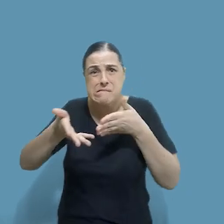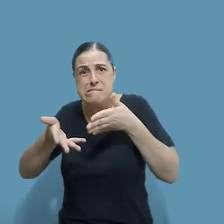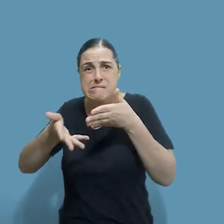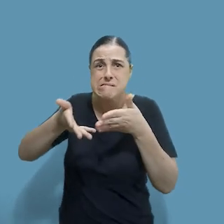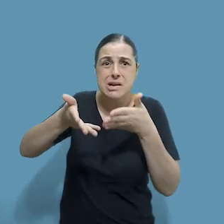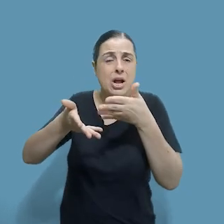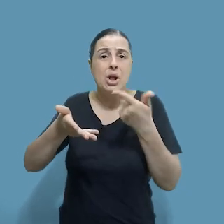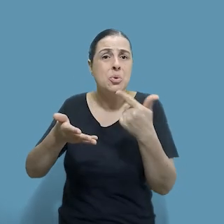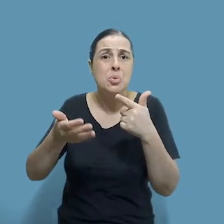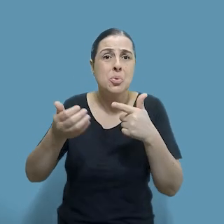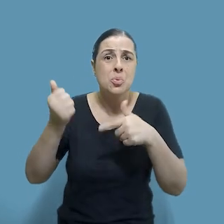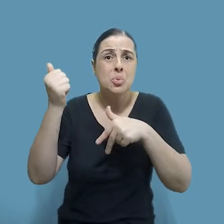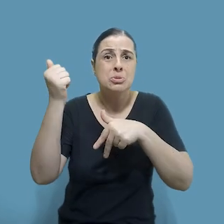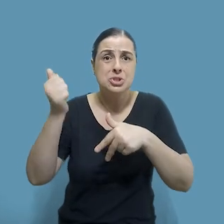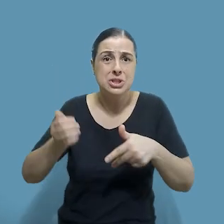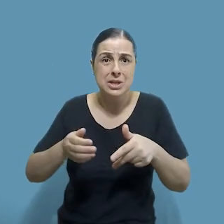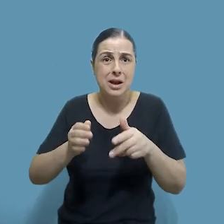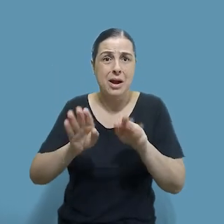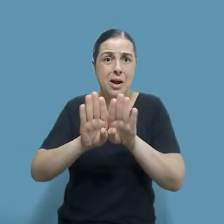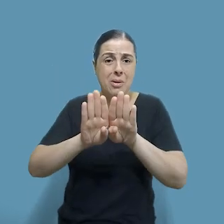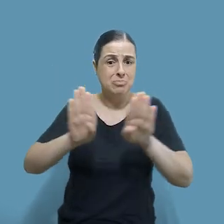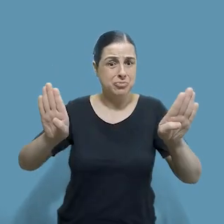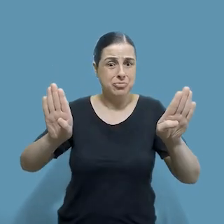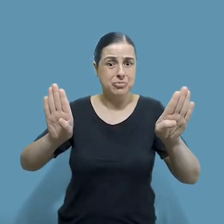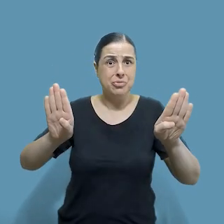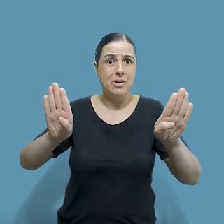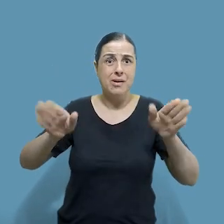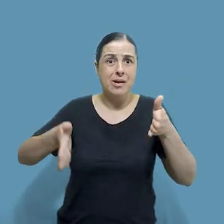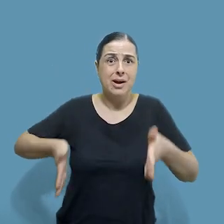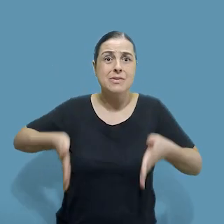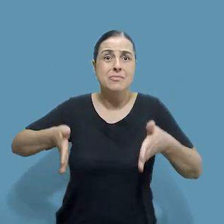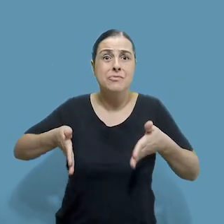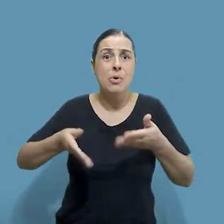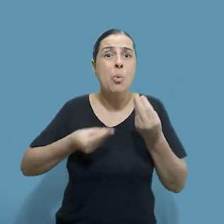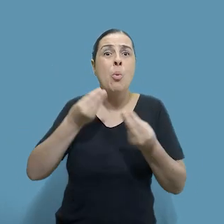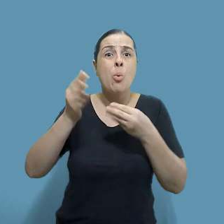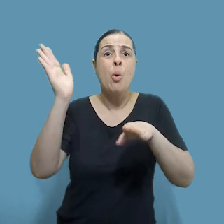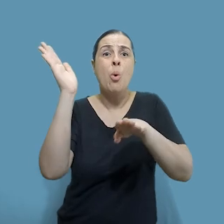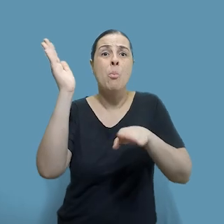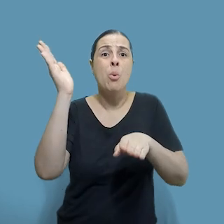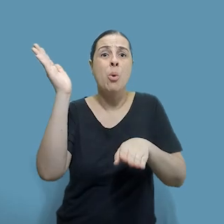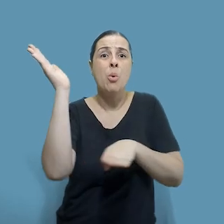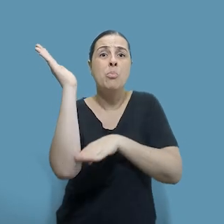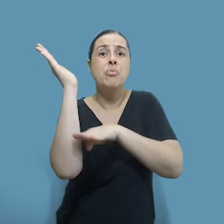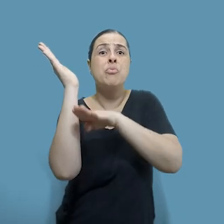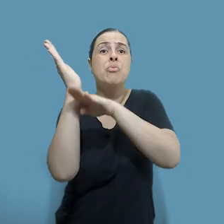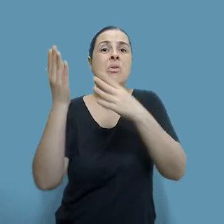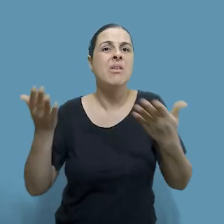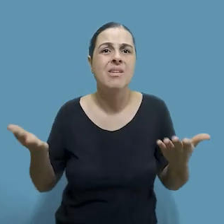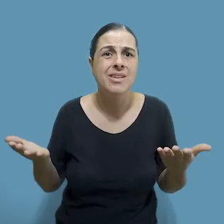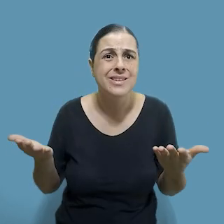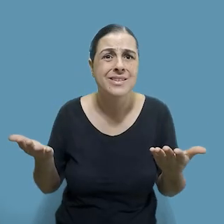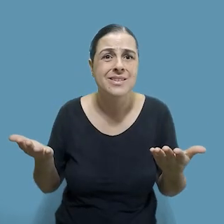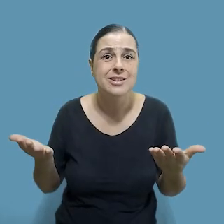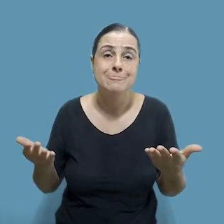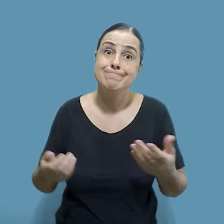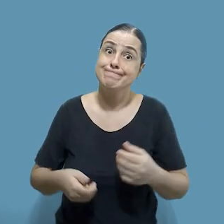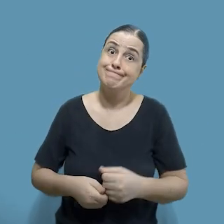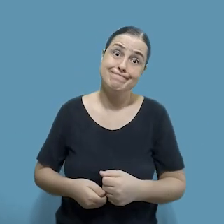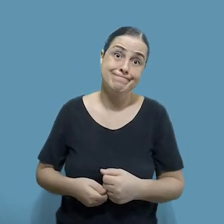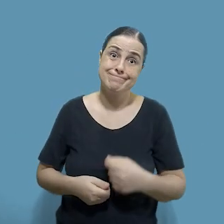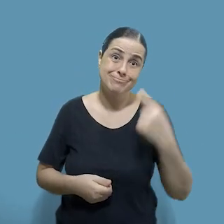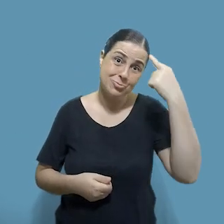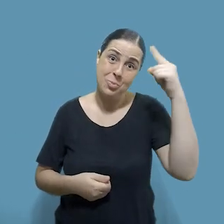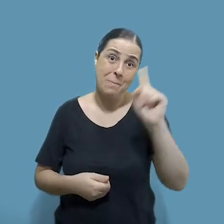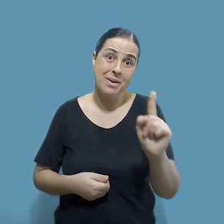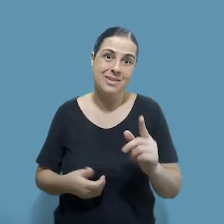tudo endereçado, e não, né? A gente precisa prestar atenção em todos os detalhes. Pois é, eu acho que, Fabi,